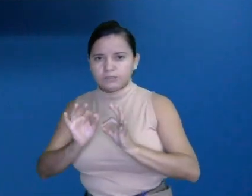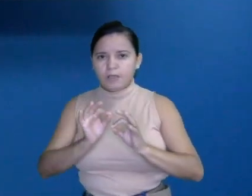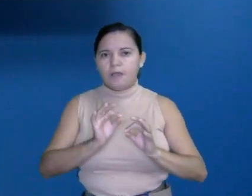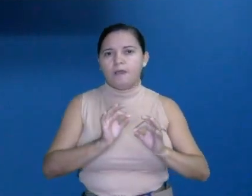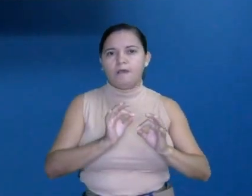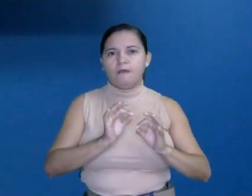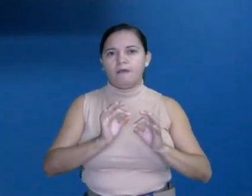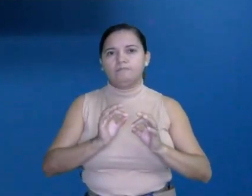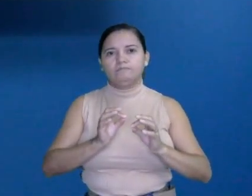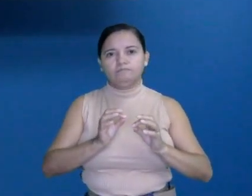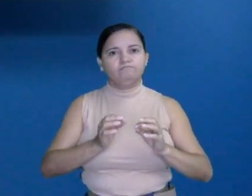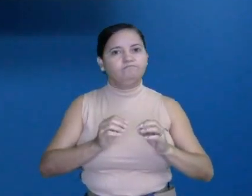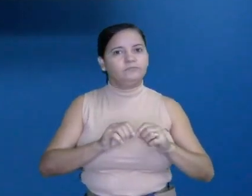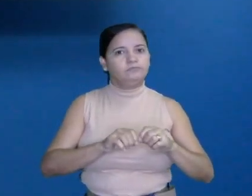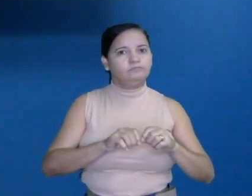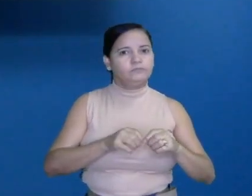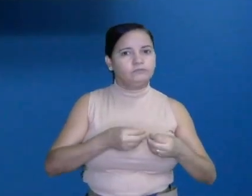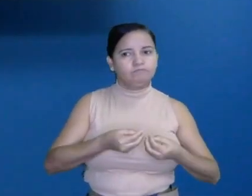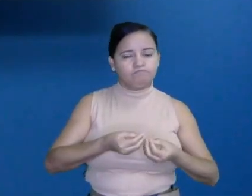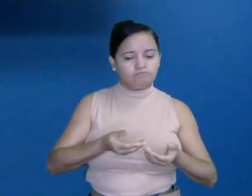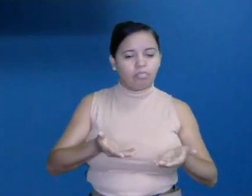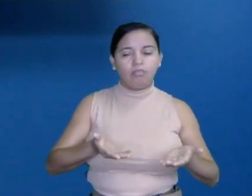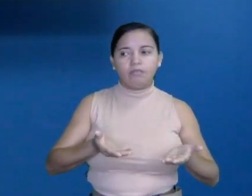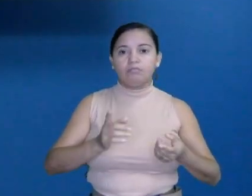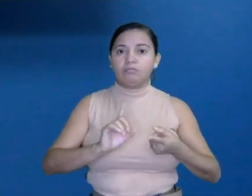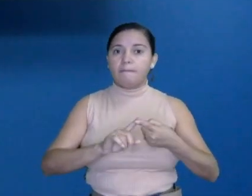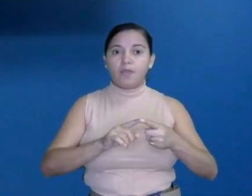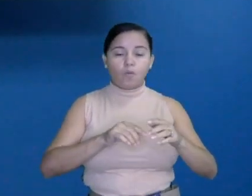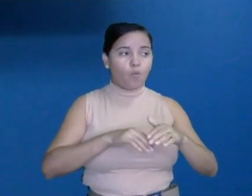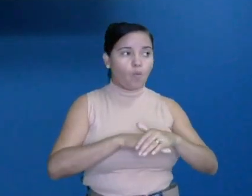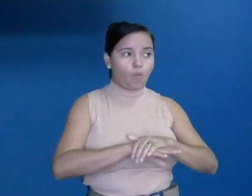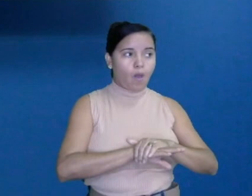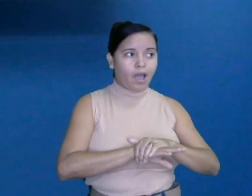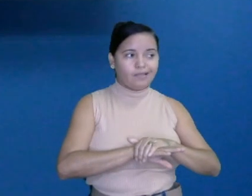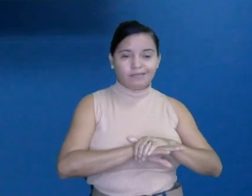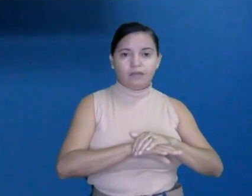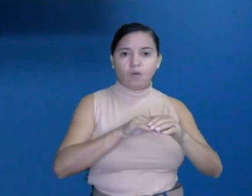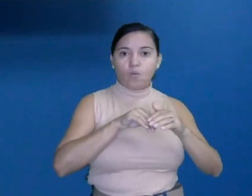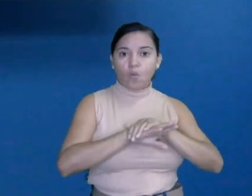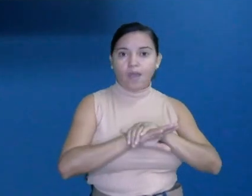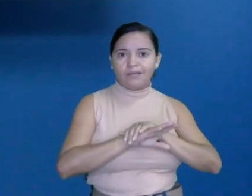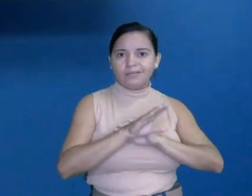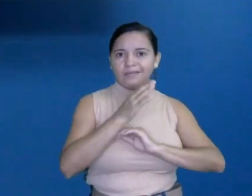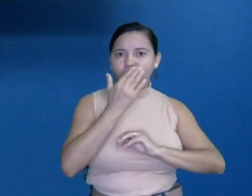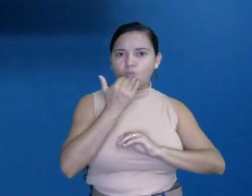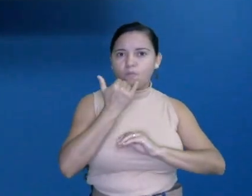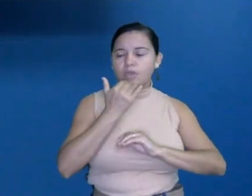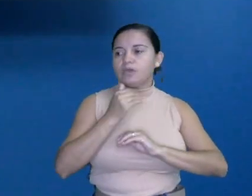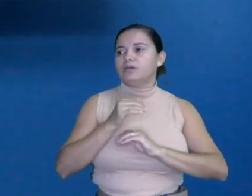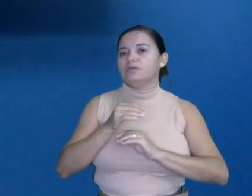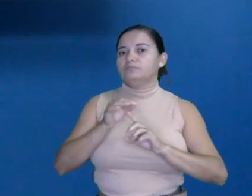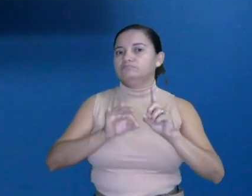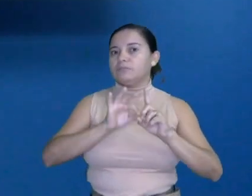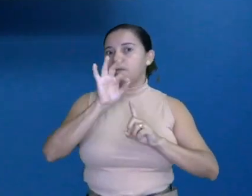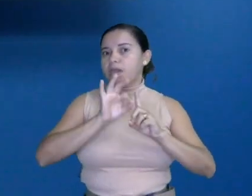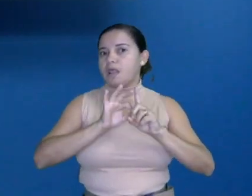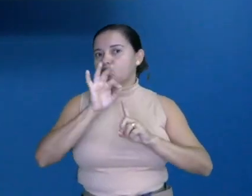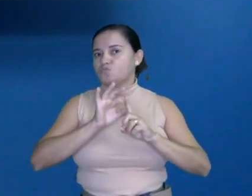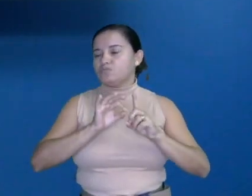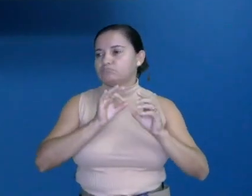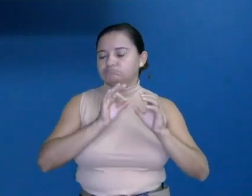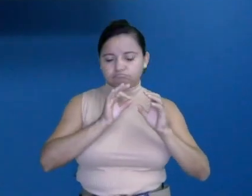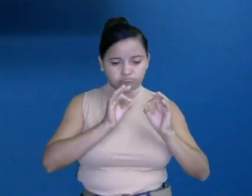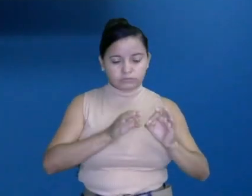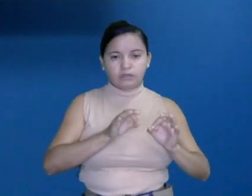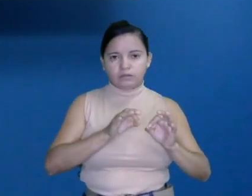de distribuir os alimentos e na hora de guardar os alimentos, de armazenar sempre temperaturas corretas. Quando